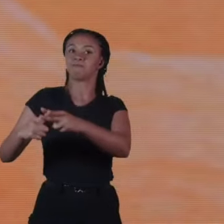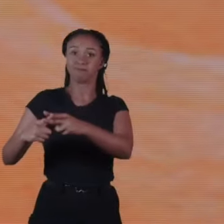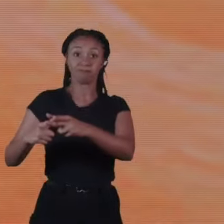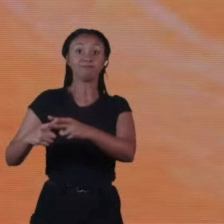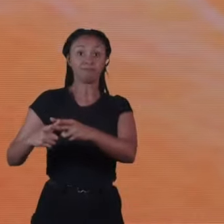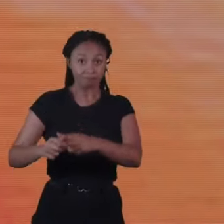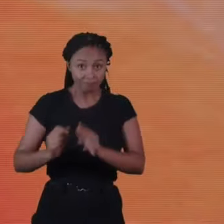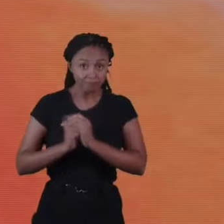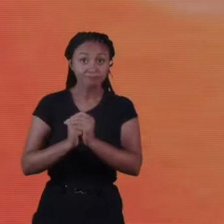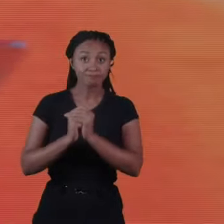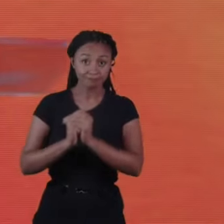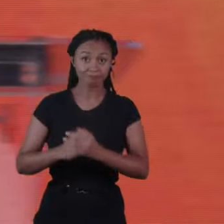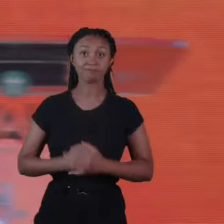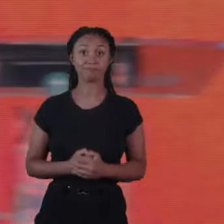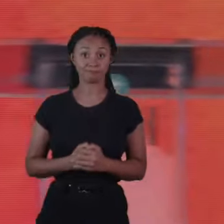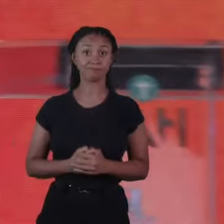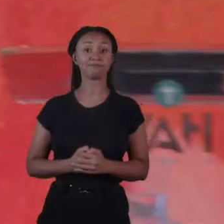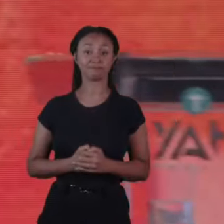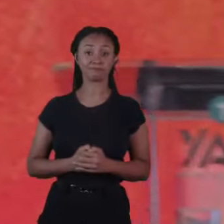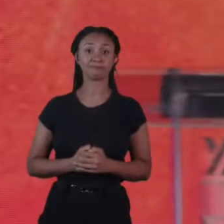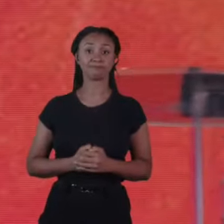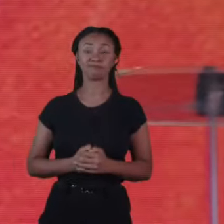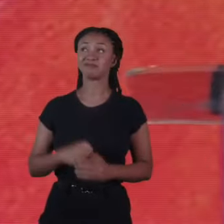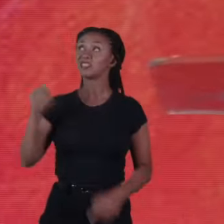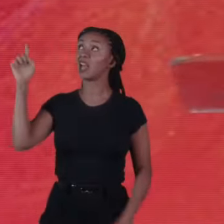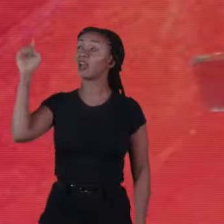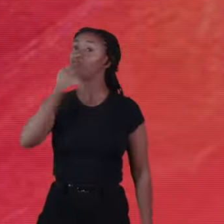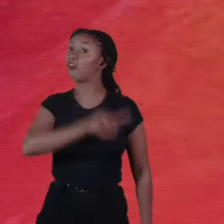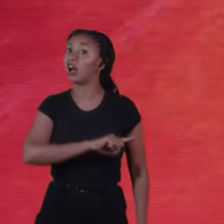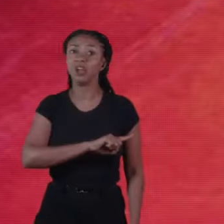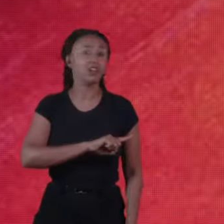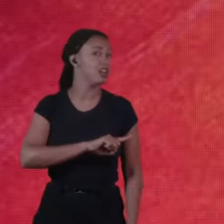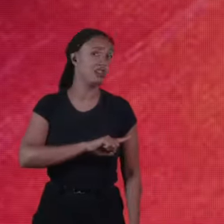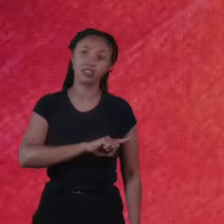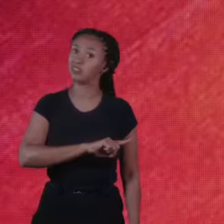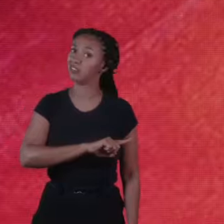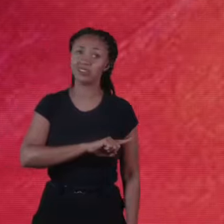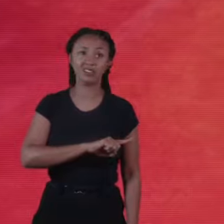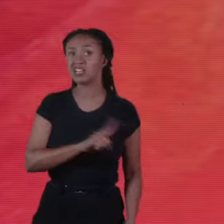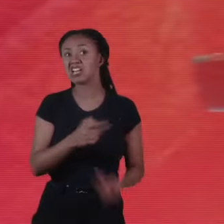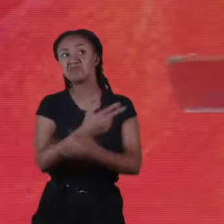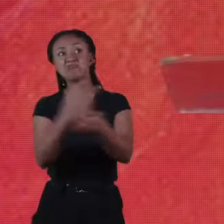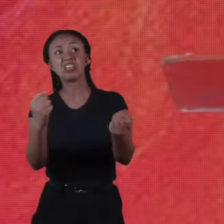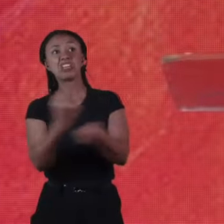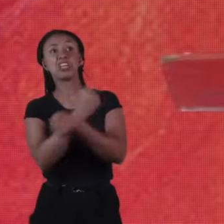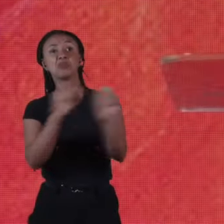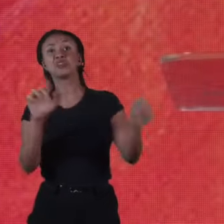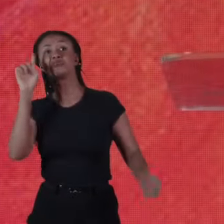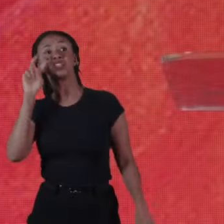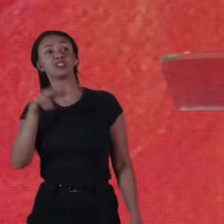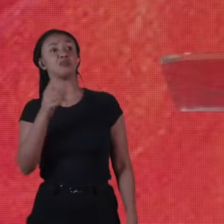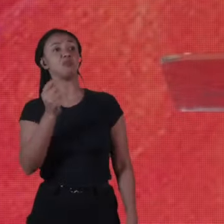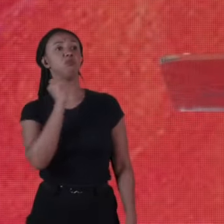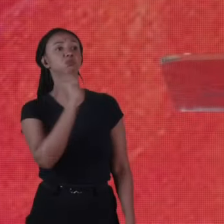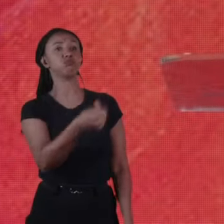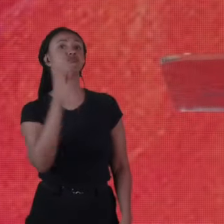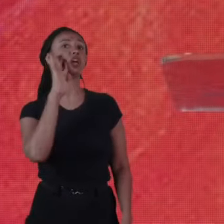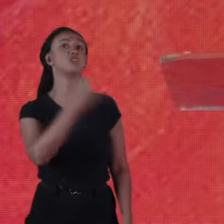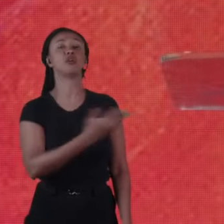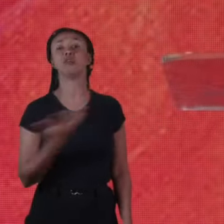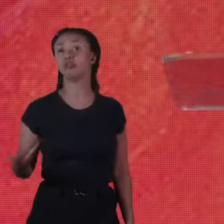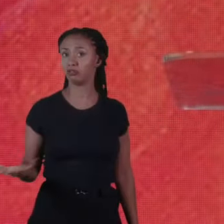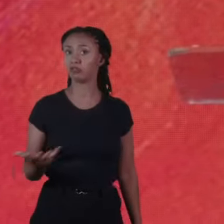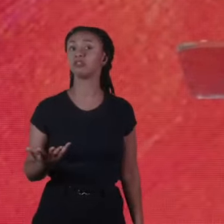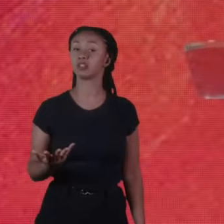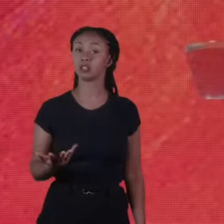amém? Deus não falha e não existem impossíveis diante de Deus. O Deus diante